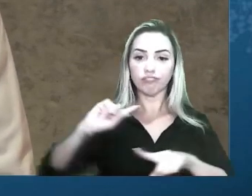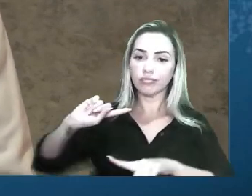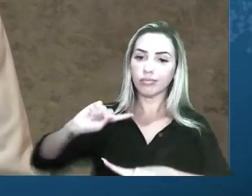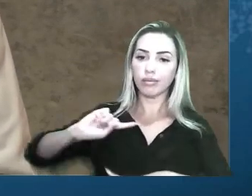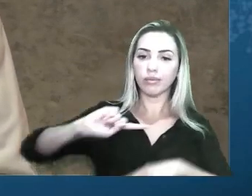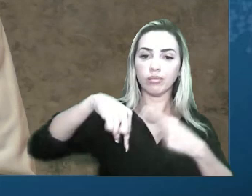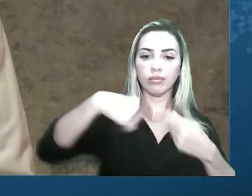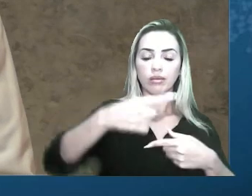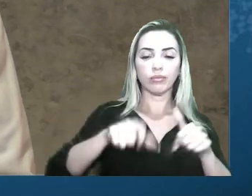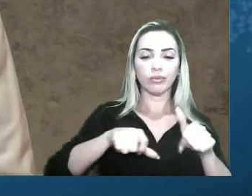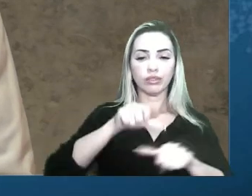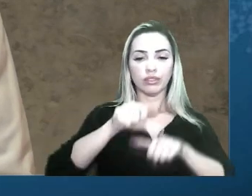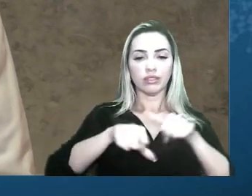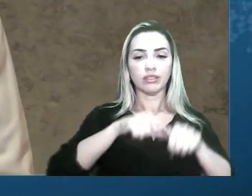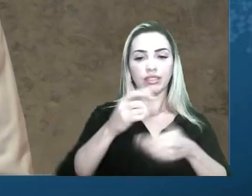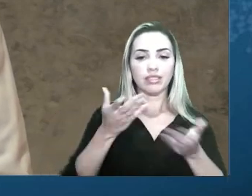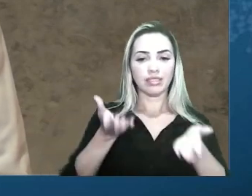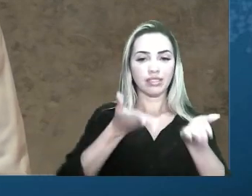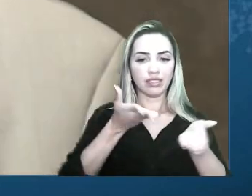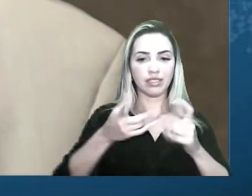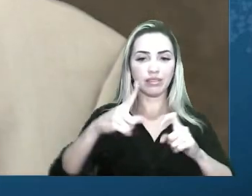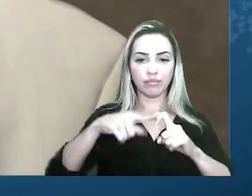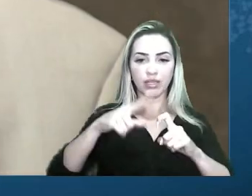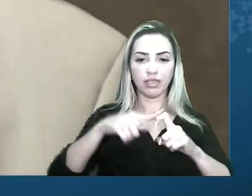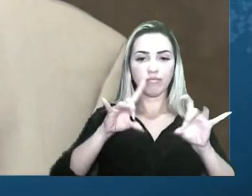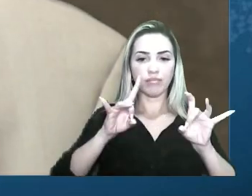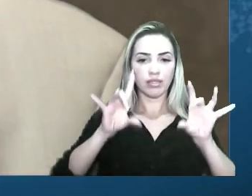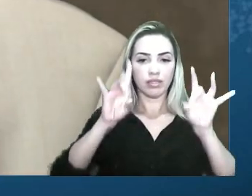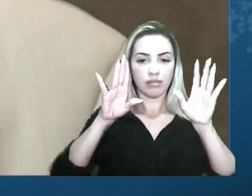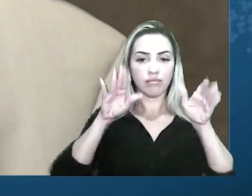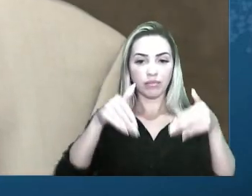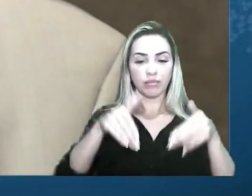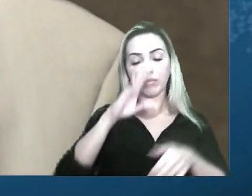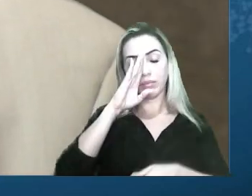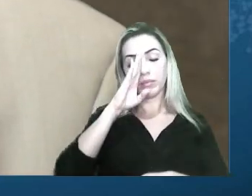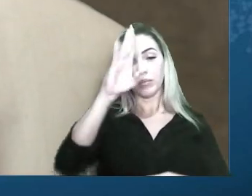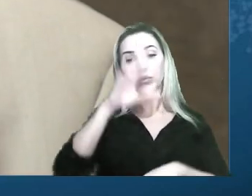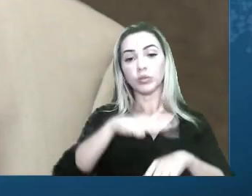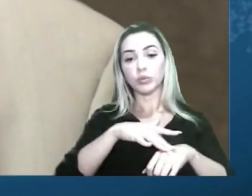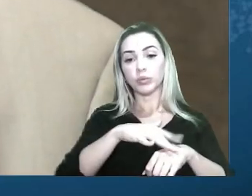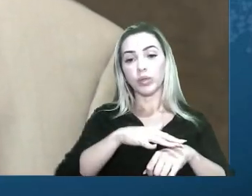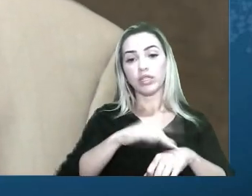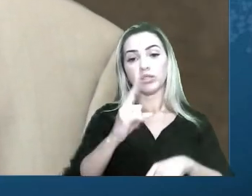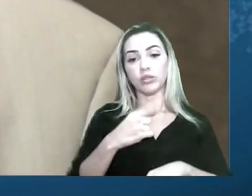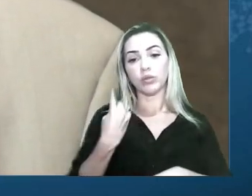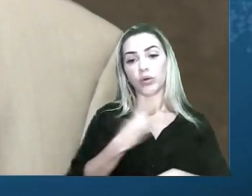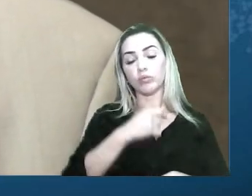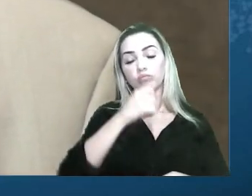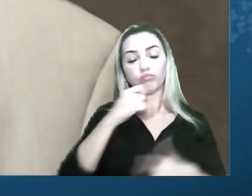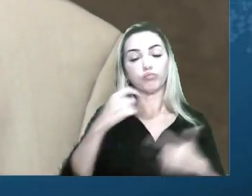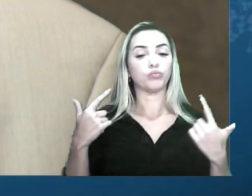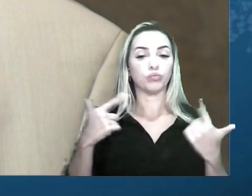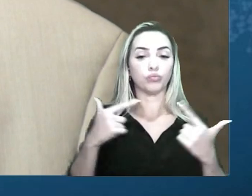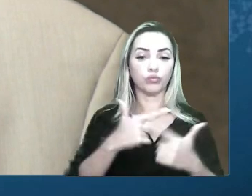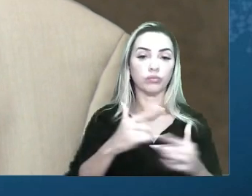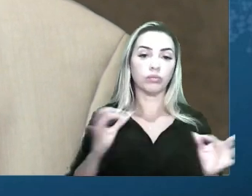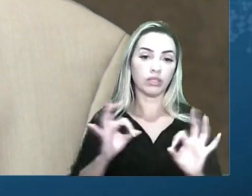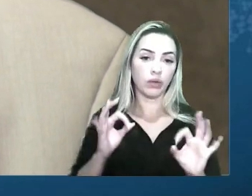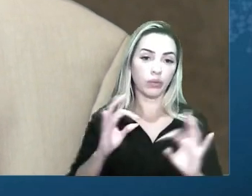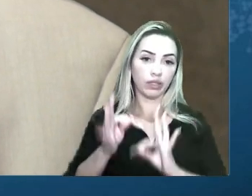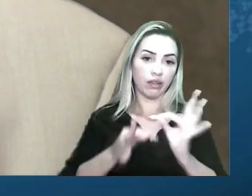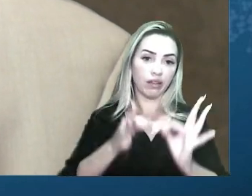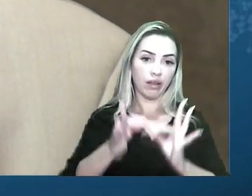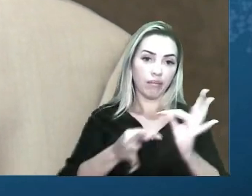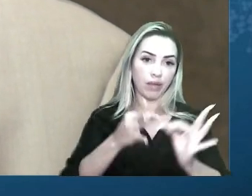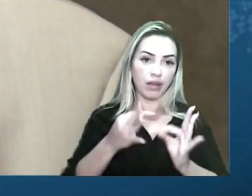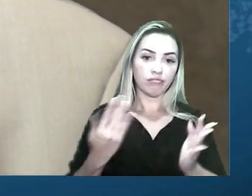revolução na assistência médica, especialmente para doenças para as quais não havia tratamento ou